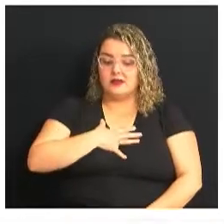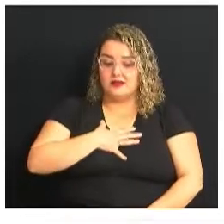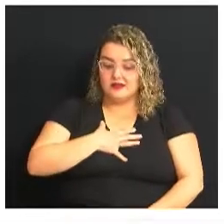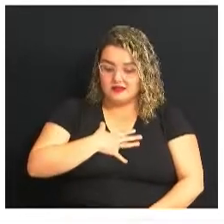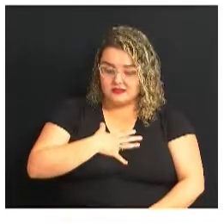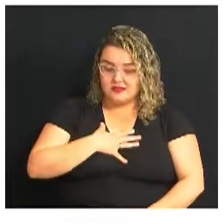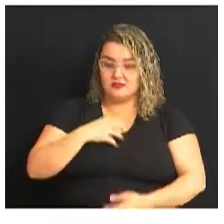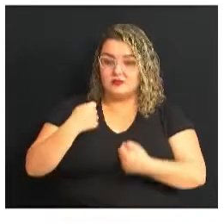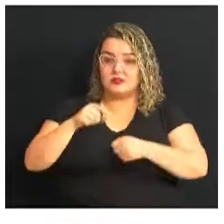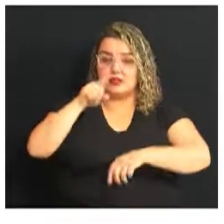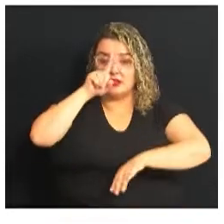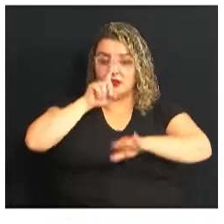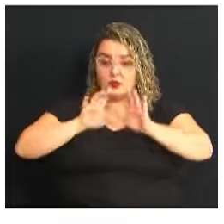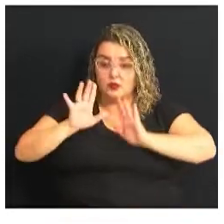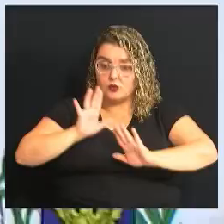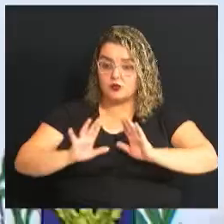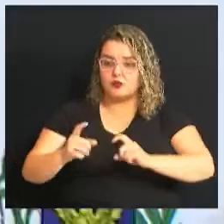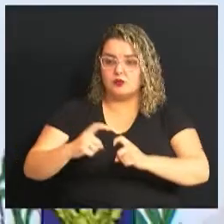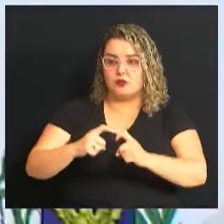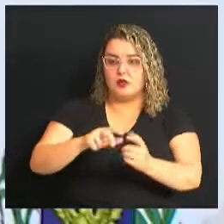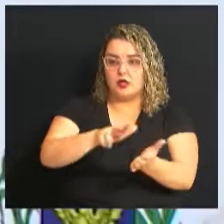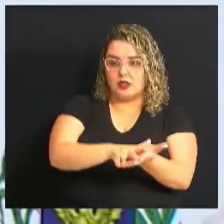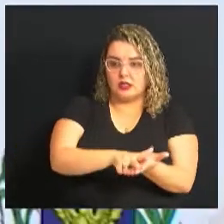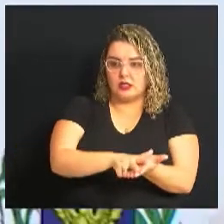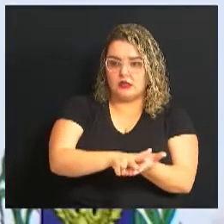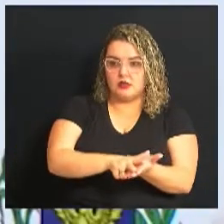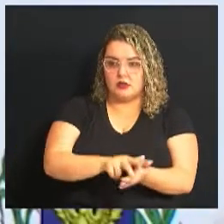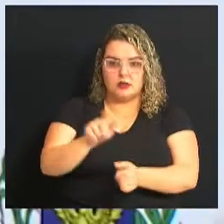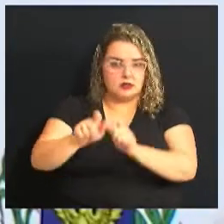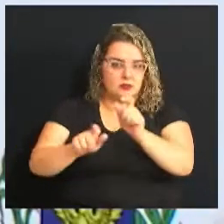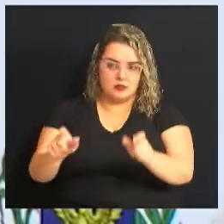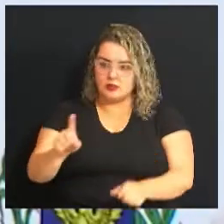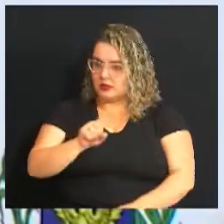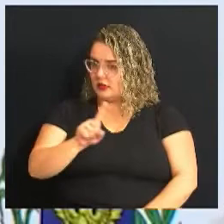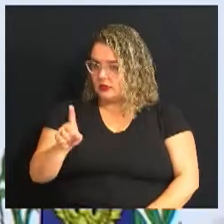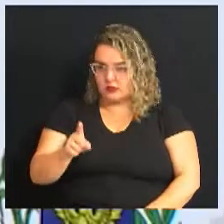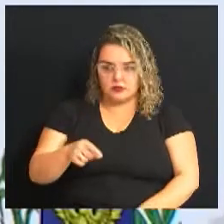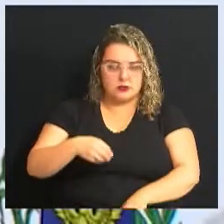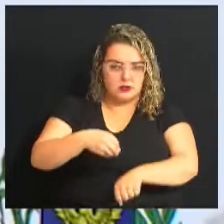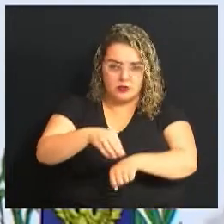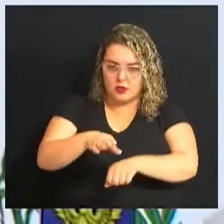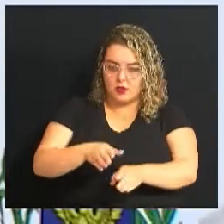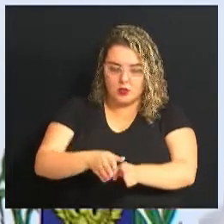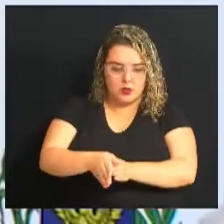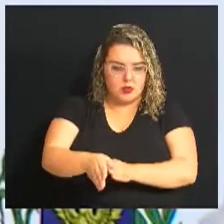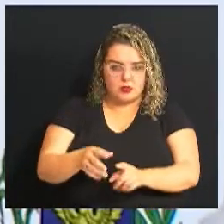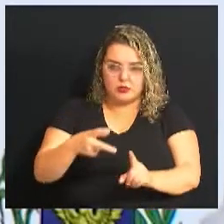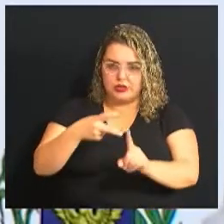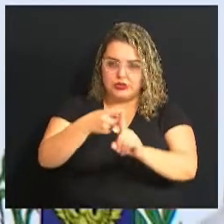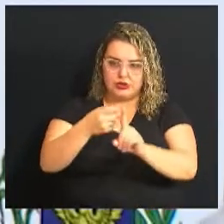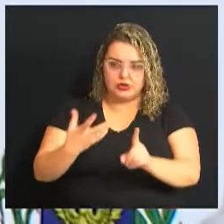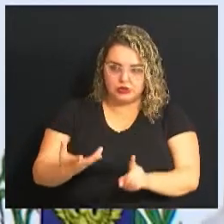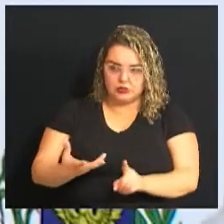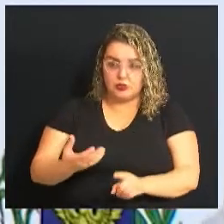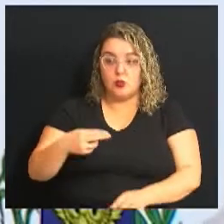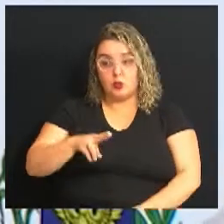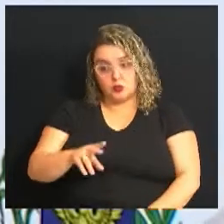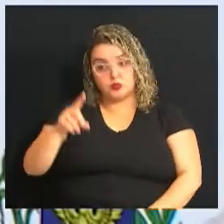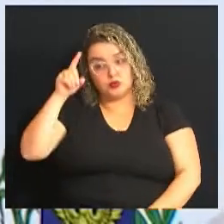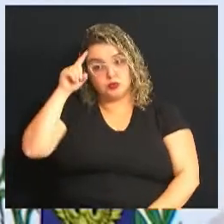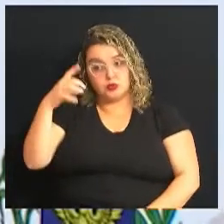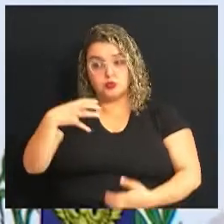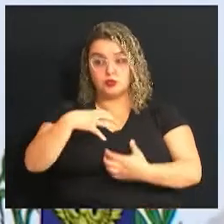ter cuidados médicos e internação, essas pessoas não são recomendadas que tomem a vacina, ou se no dia tiver algum